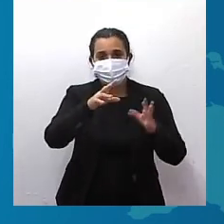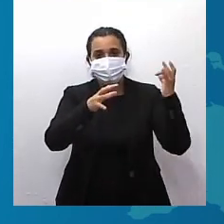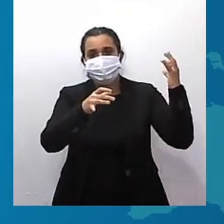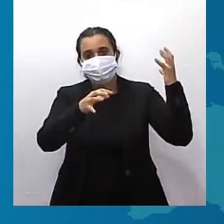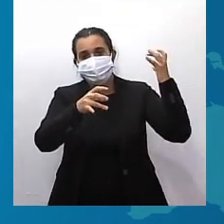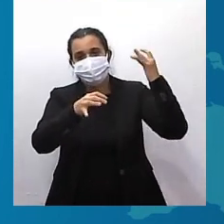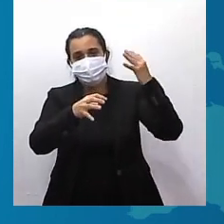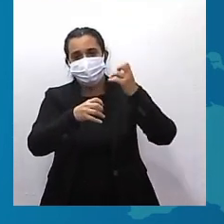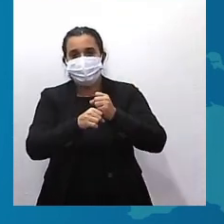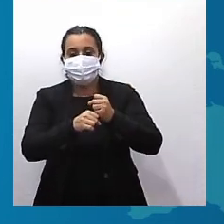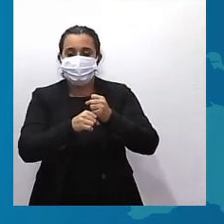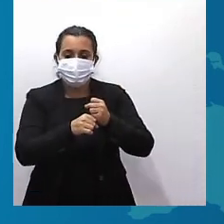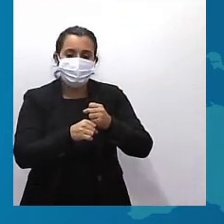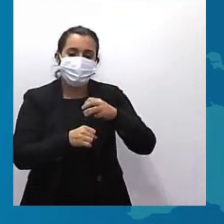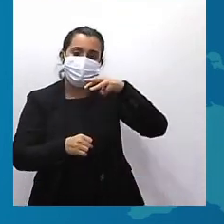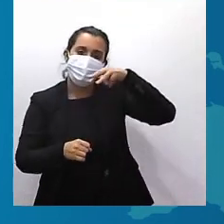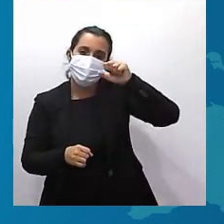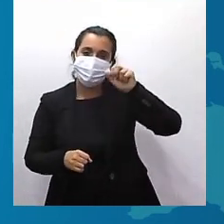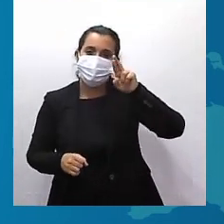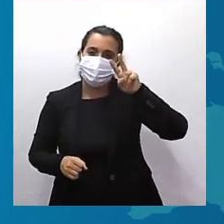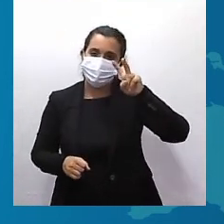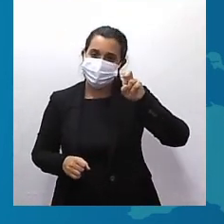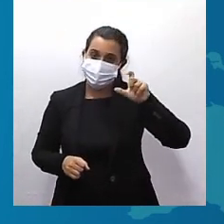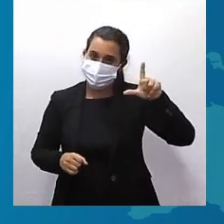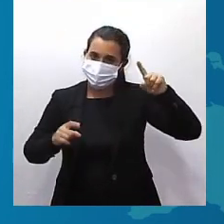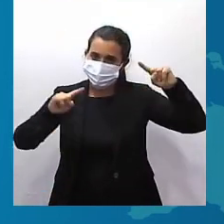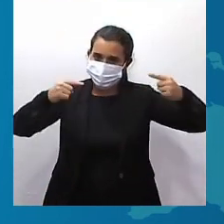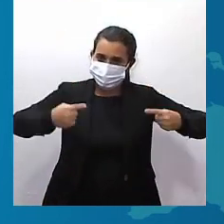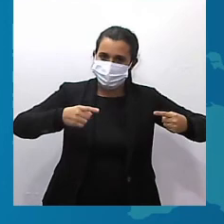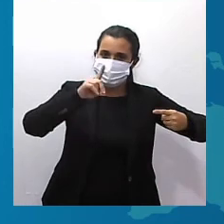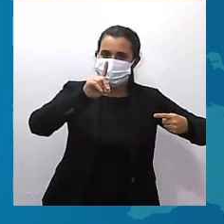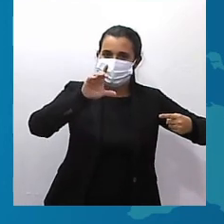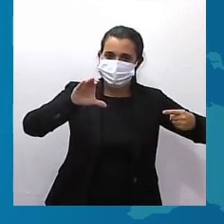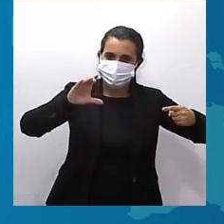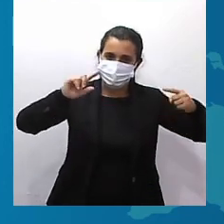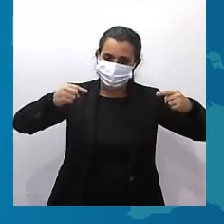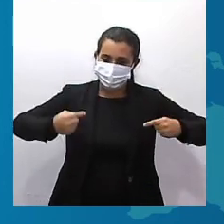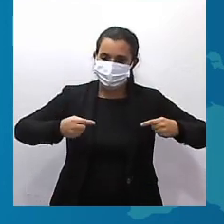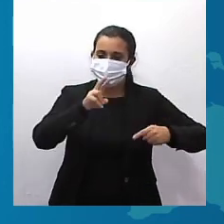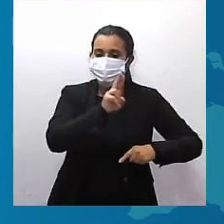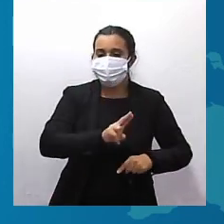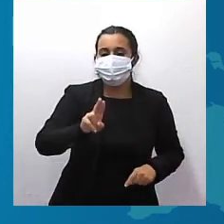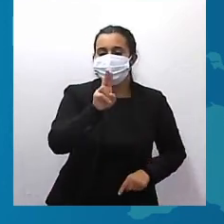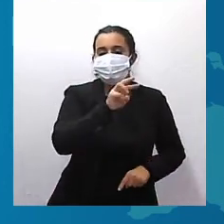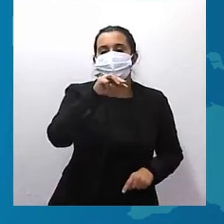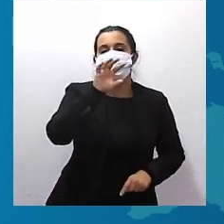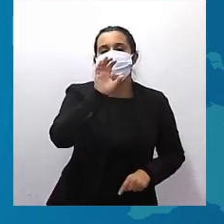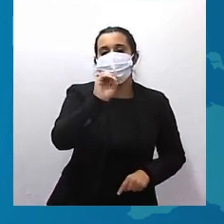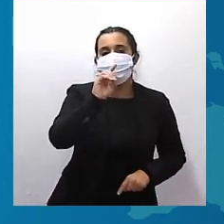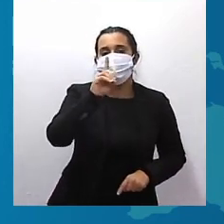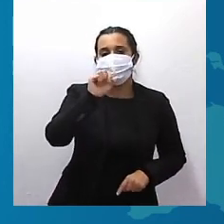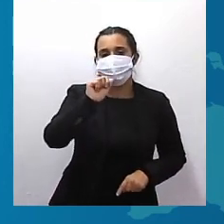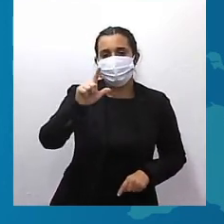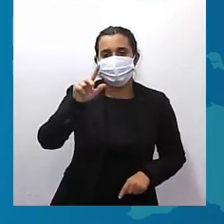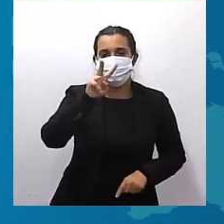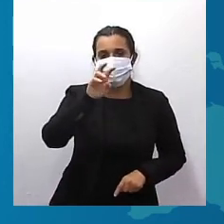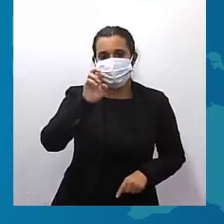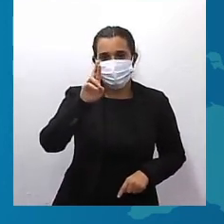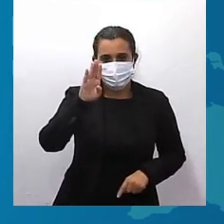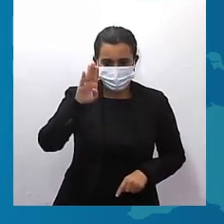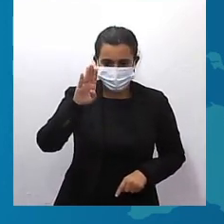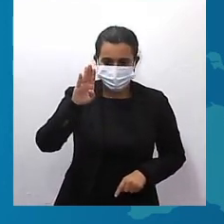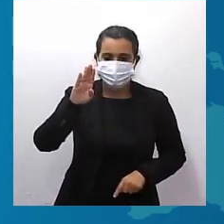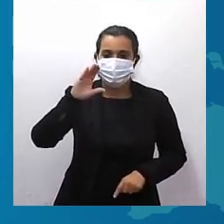versus DC? O modal verbs, utilizando o can no present, principalmente para a gente destacar